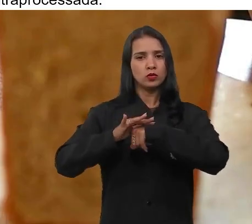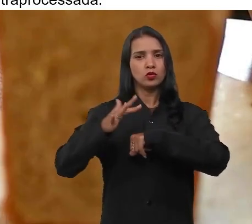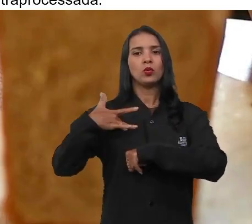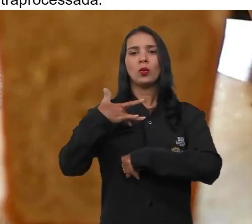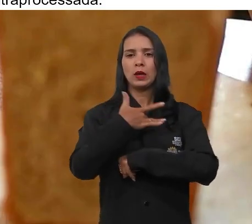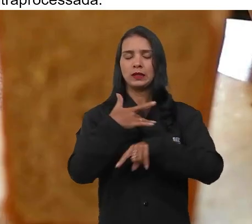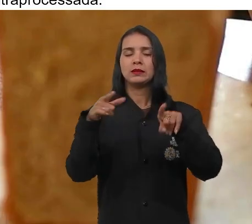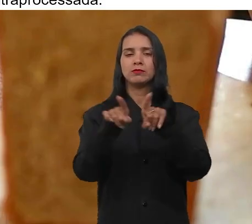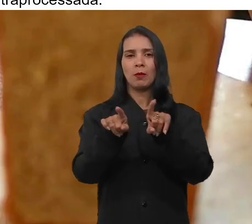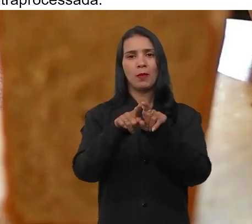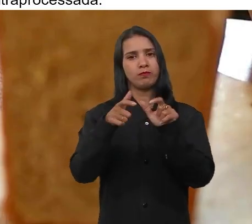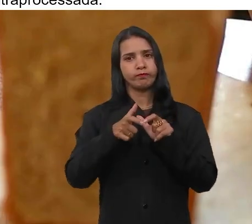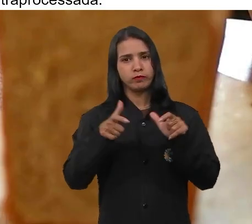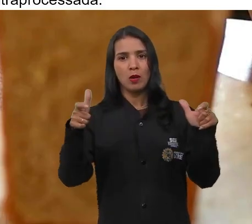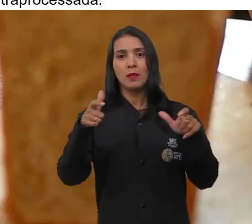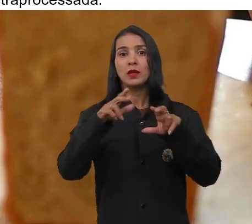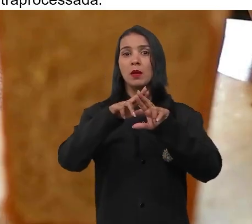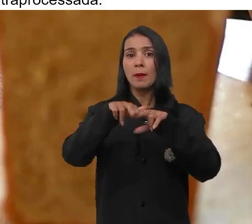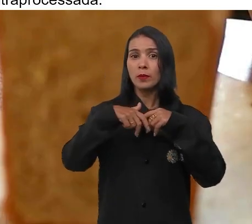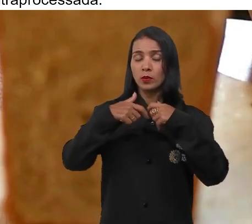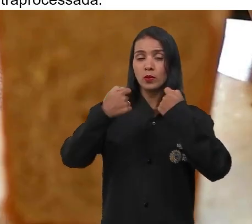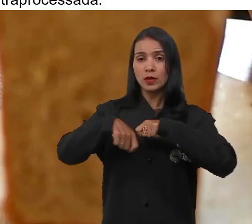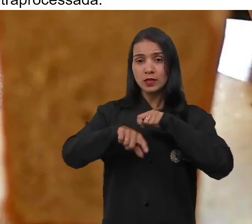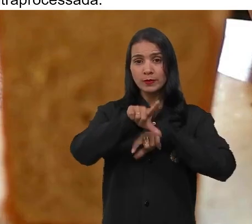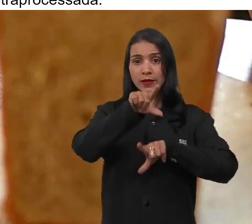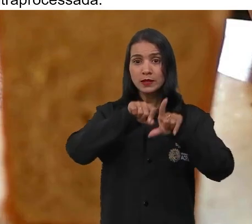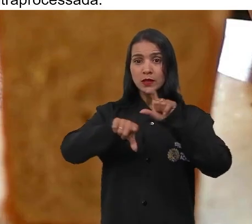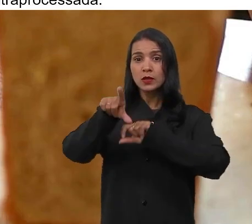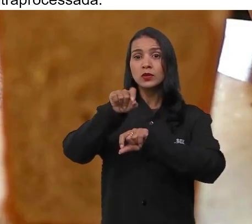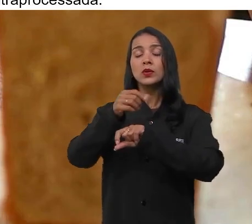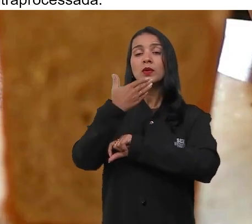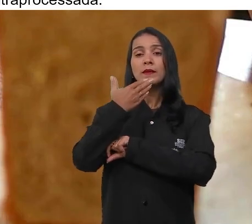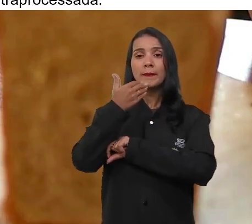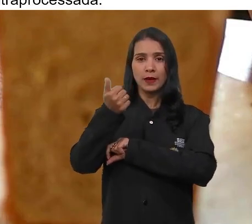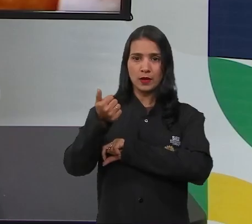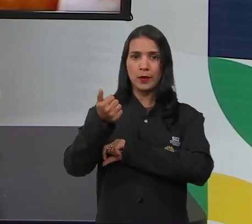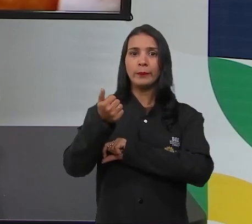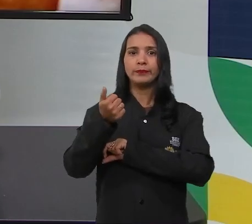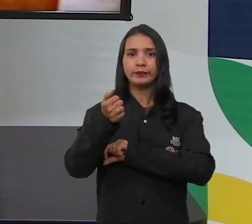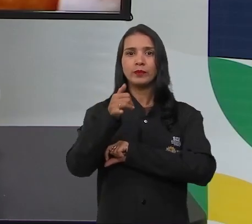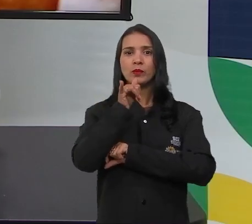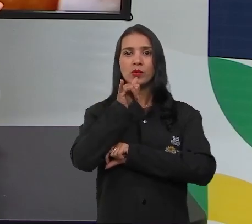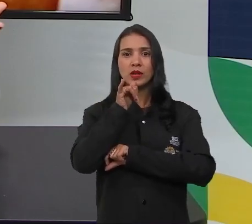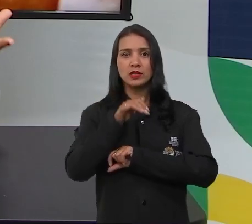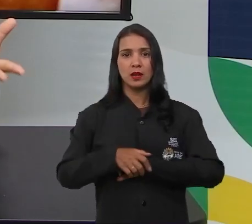A questão da escolha da escolha melhor, né? Então, entre,